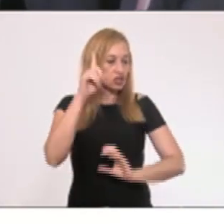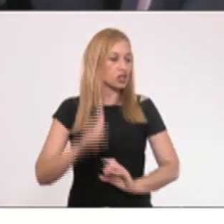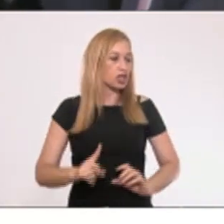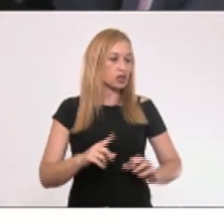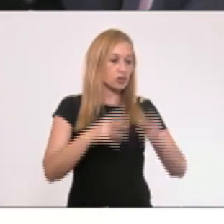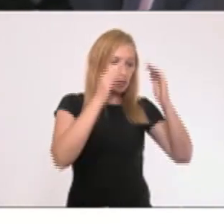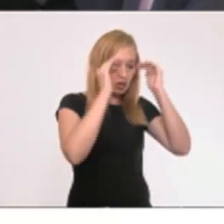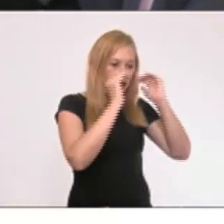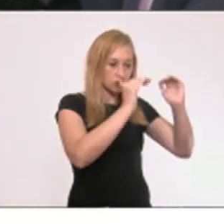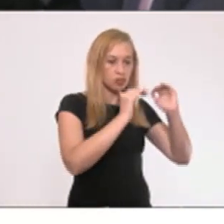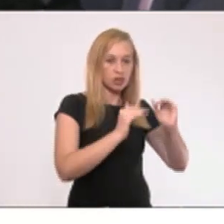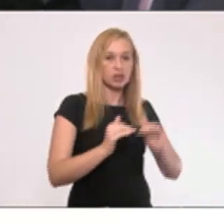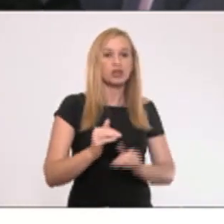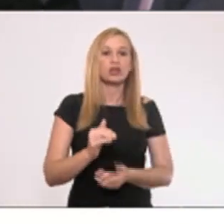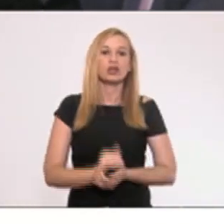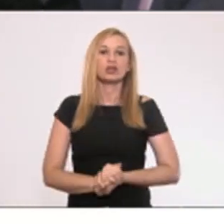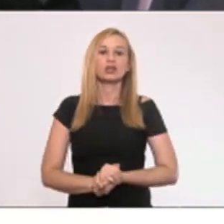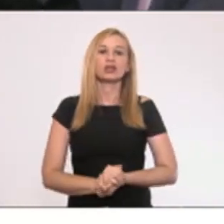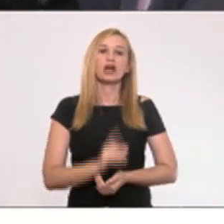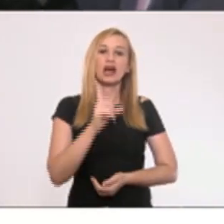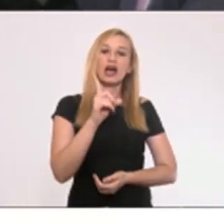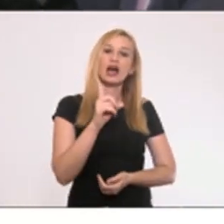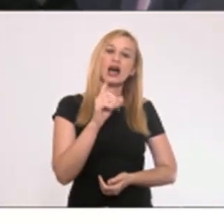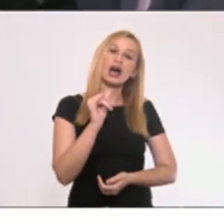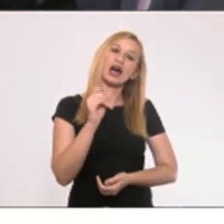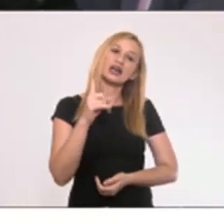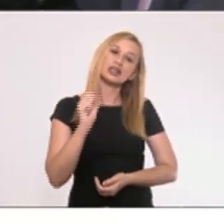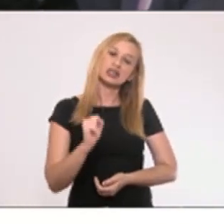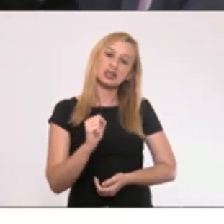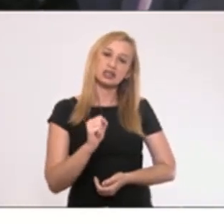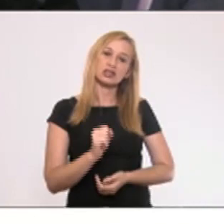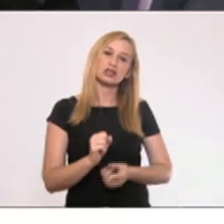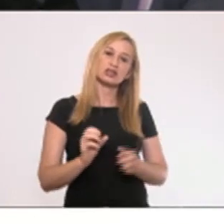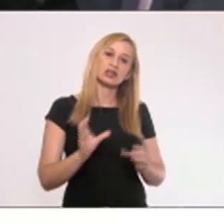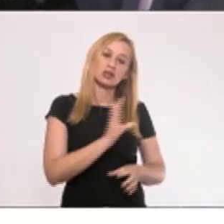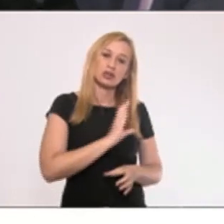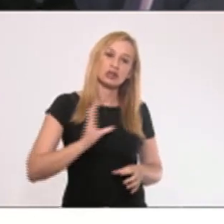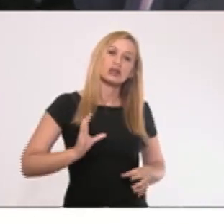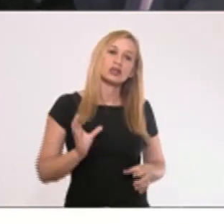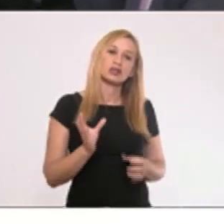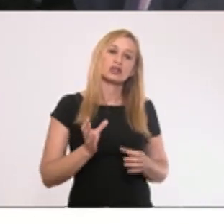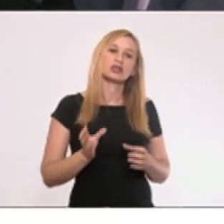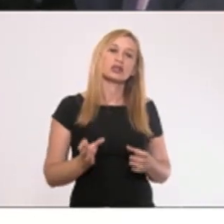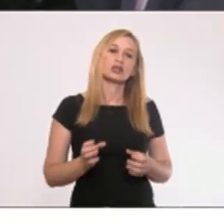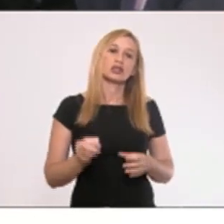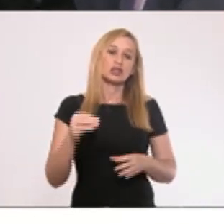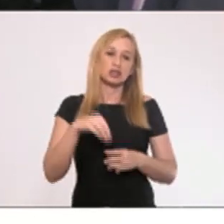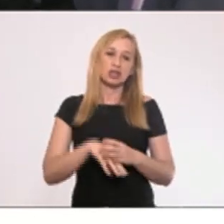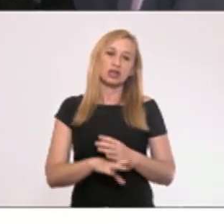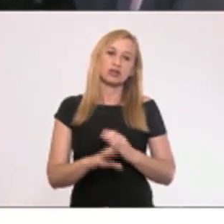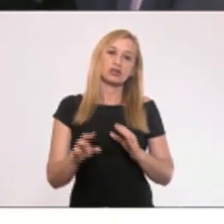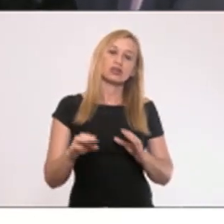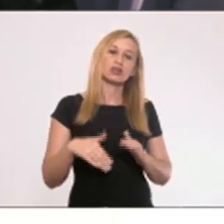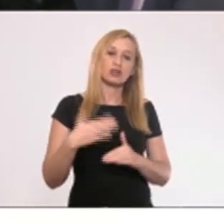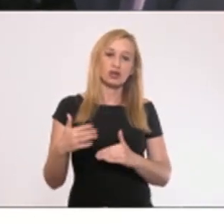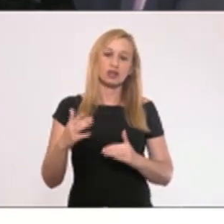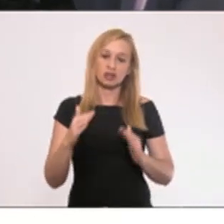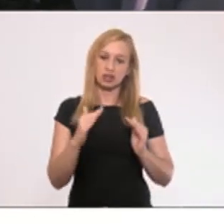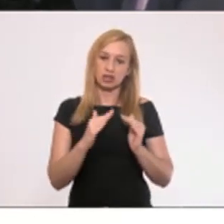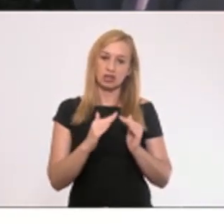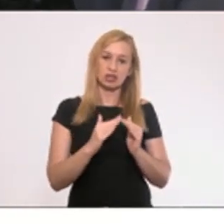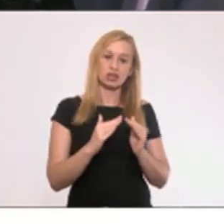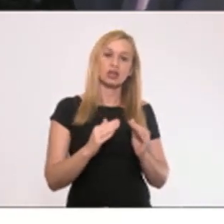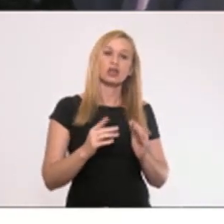Associação Brasileira Interdisciplinar de AIDS, a BIA, pendente de pareceres das comissões de normas internas e proposições externas. Para emitir parecer pela comissão de